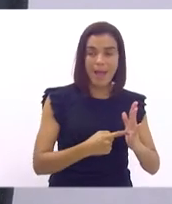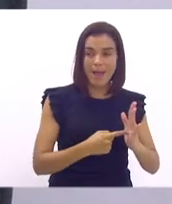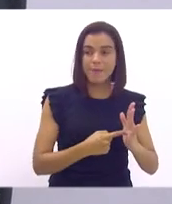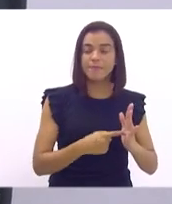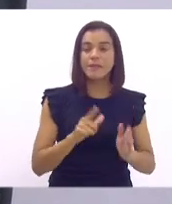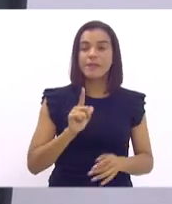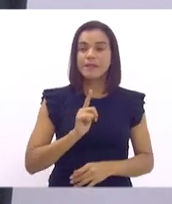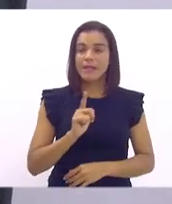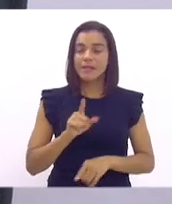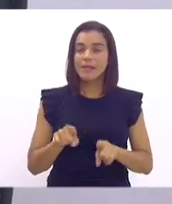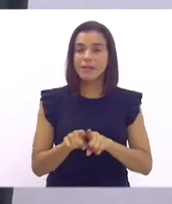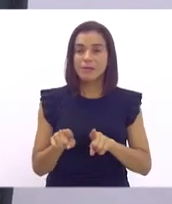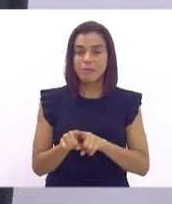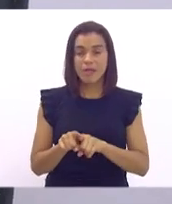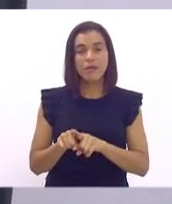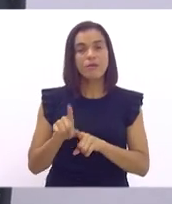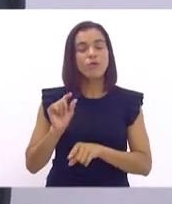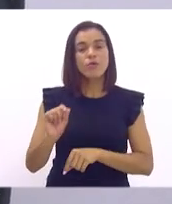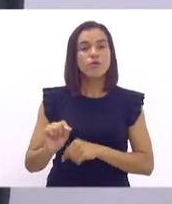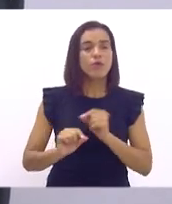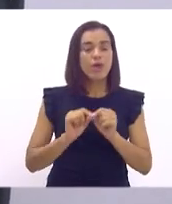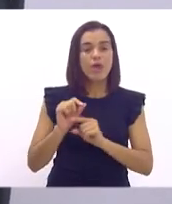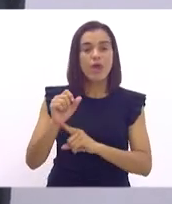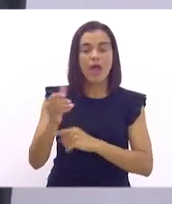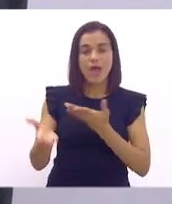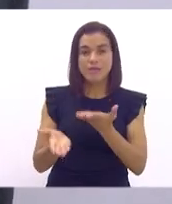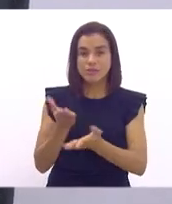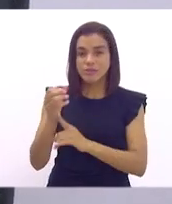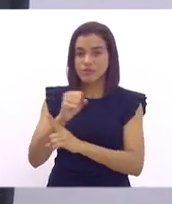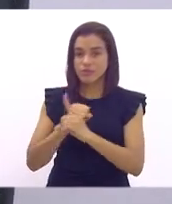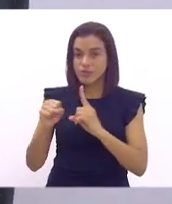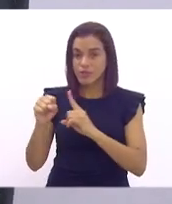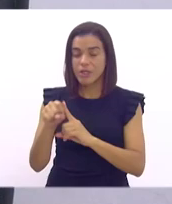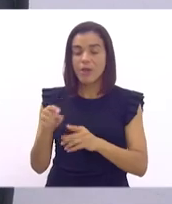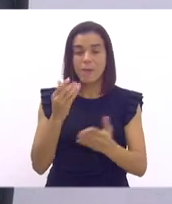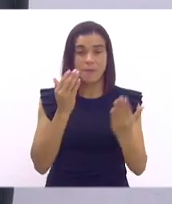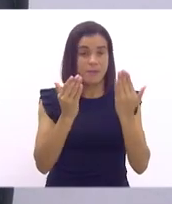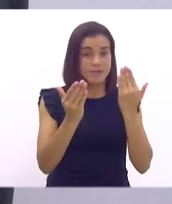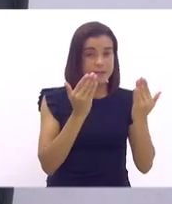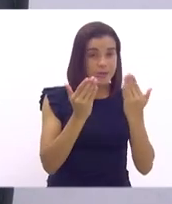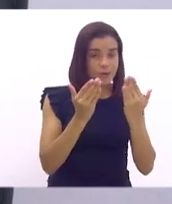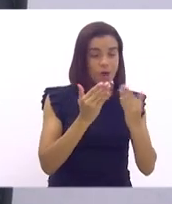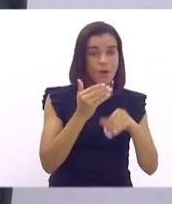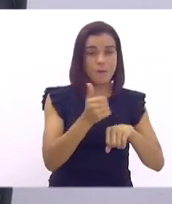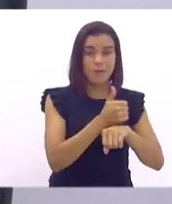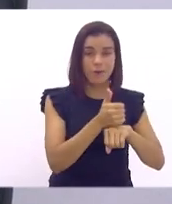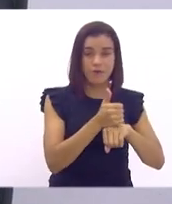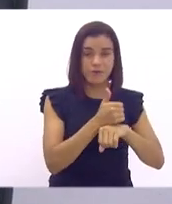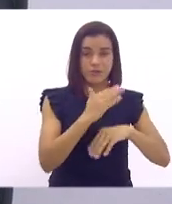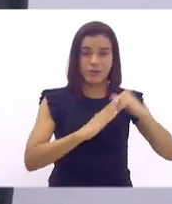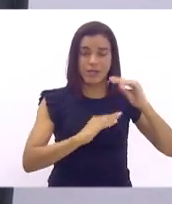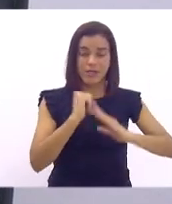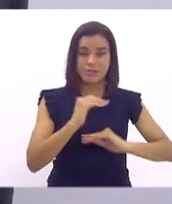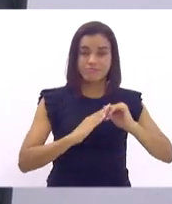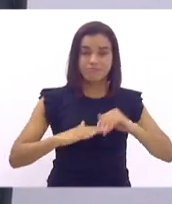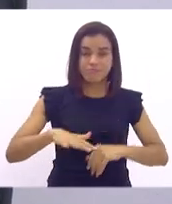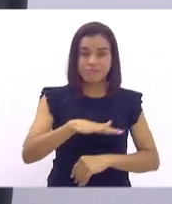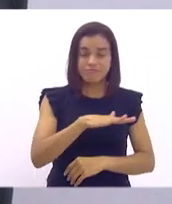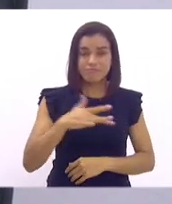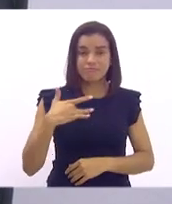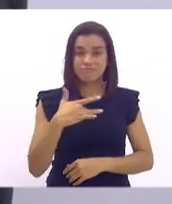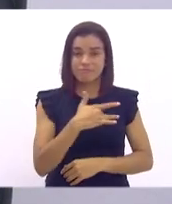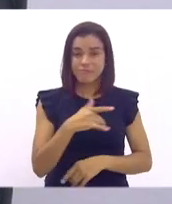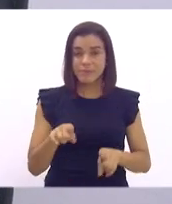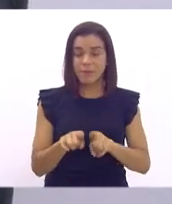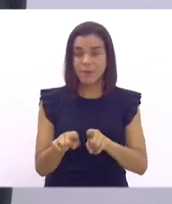um anteparo que se dá com a assistência social, com os psicólogos, né, com os profissionais da área da saúde e também com